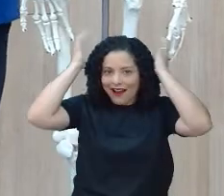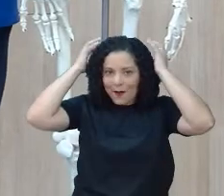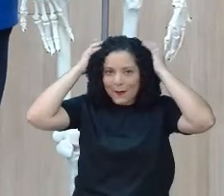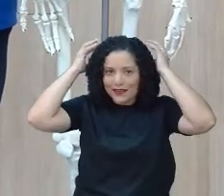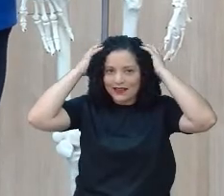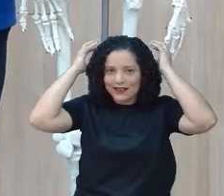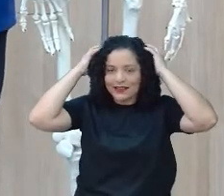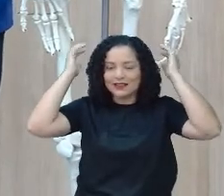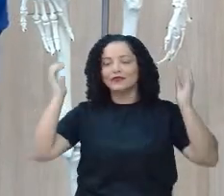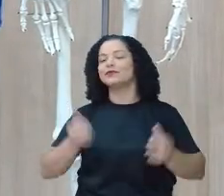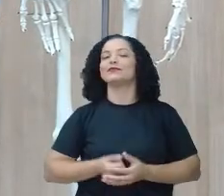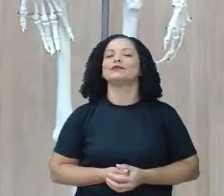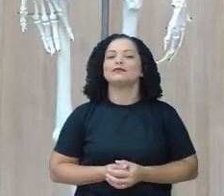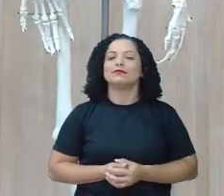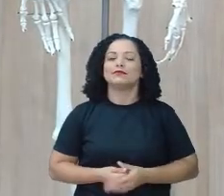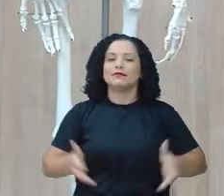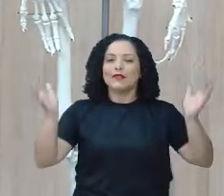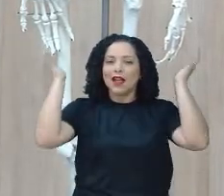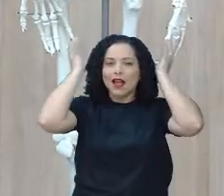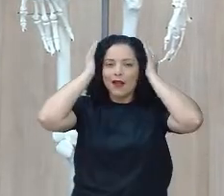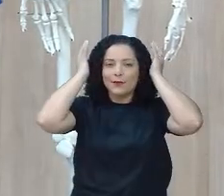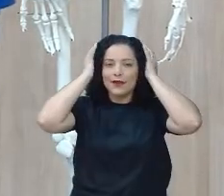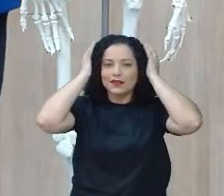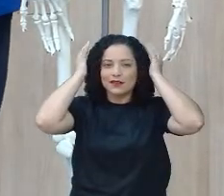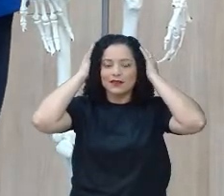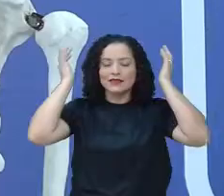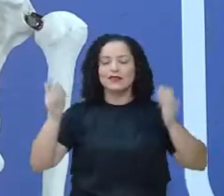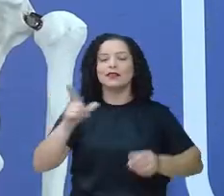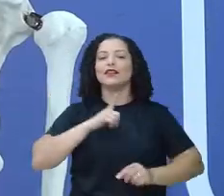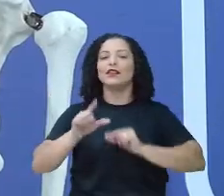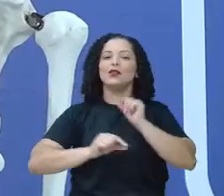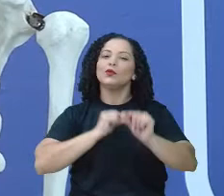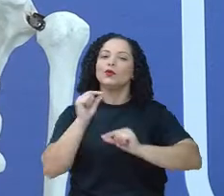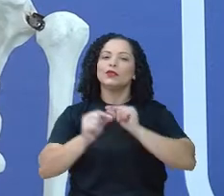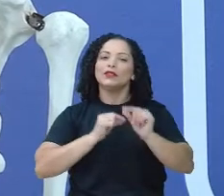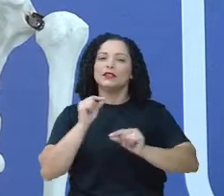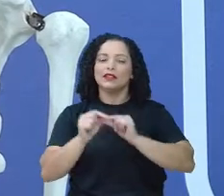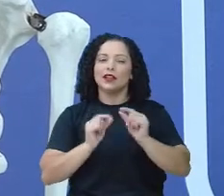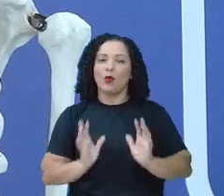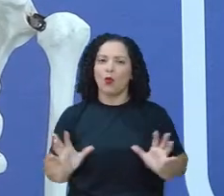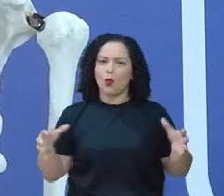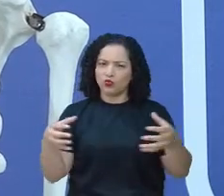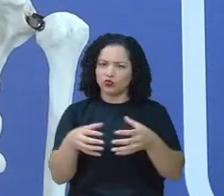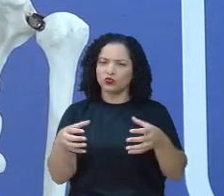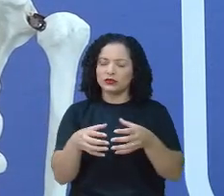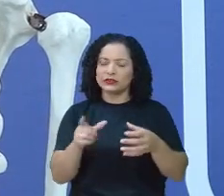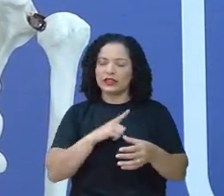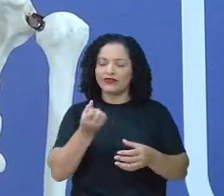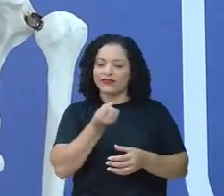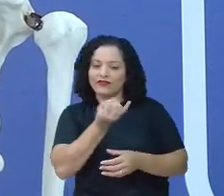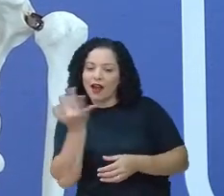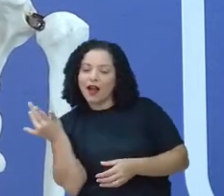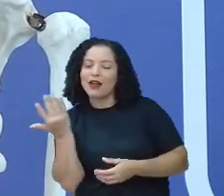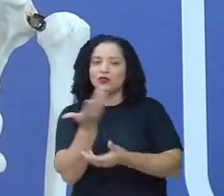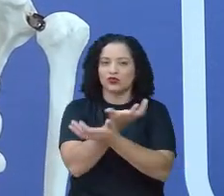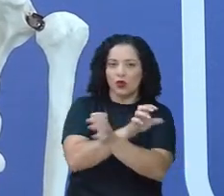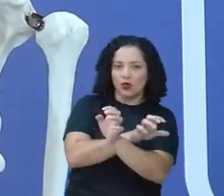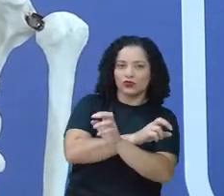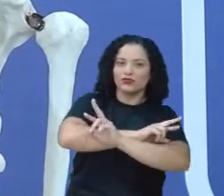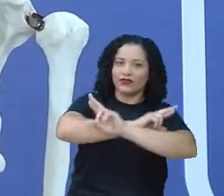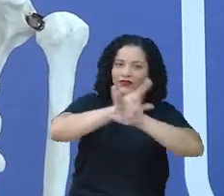certo? Então, em relação à cabeça, a gente vai ver que o conjunto é um conjunto de ossos, gente. De